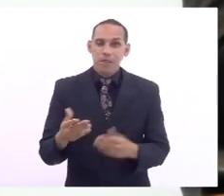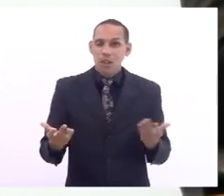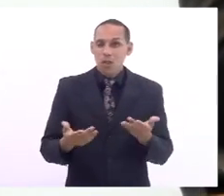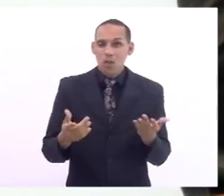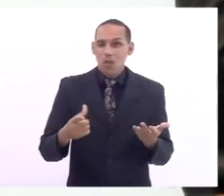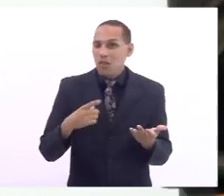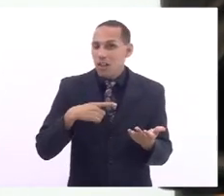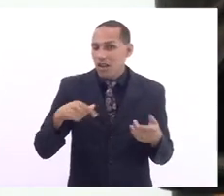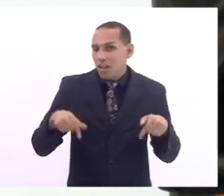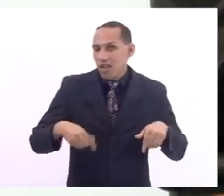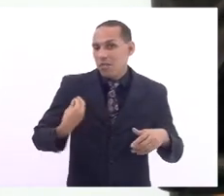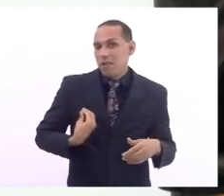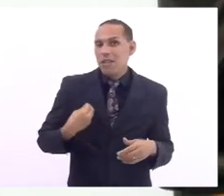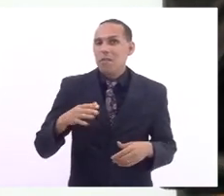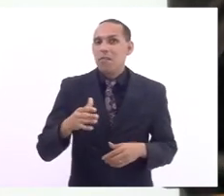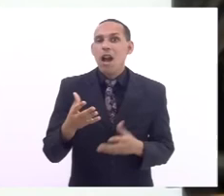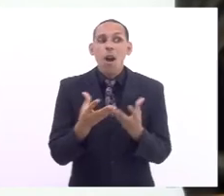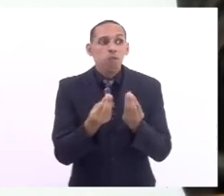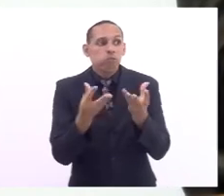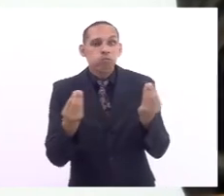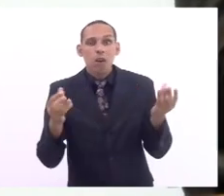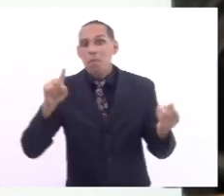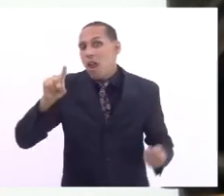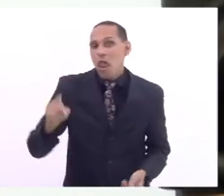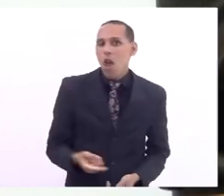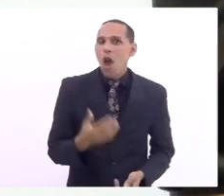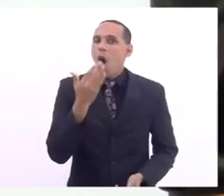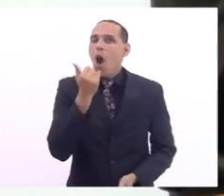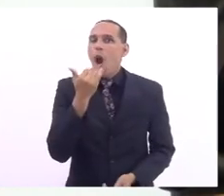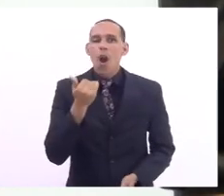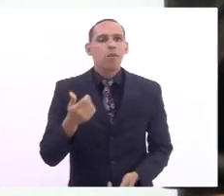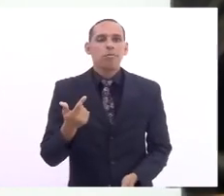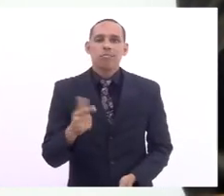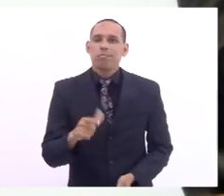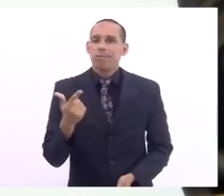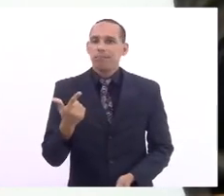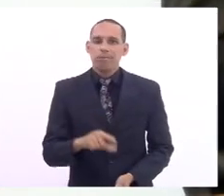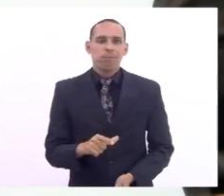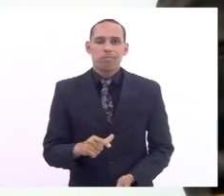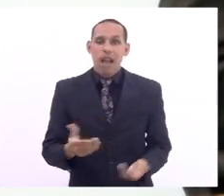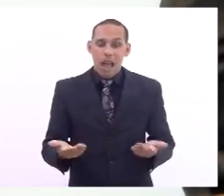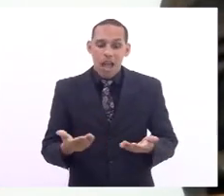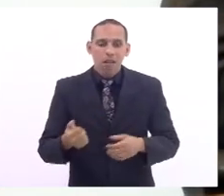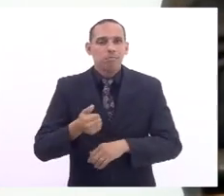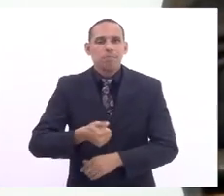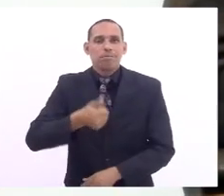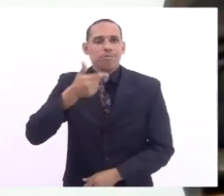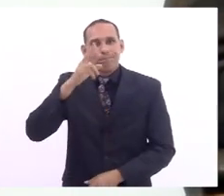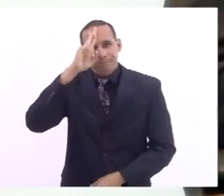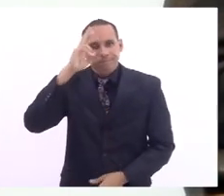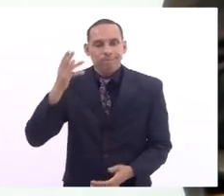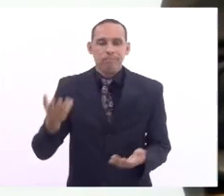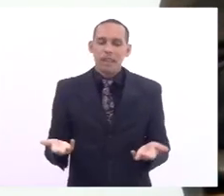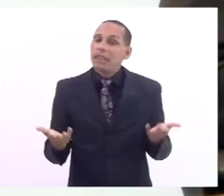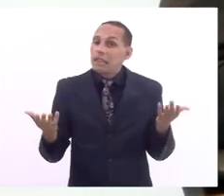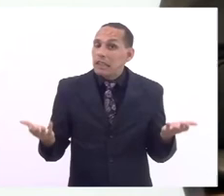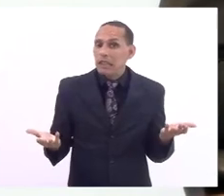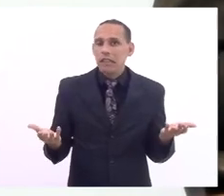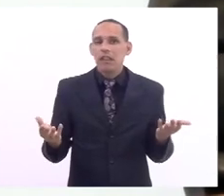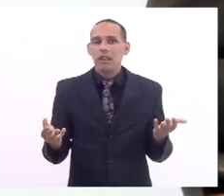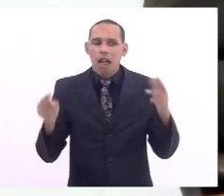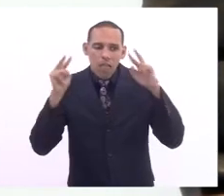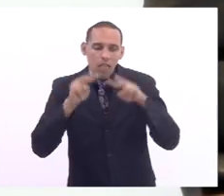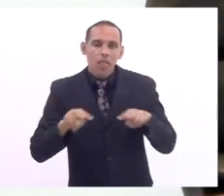aqui tem milhões o brasileiro que não não vão almoçar agora não vou almoçar então essa visão por ser uma visão que tá